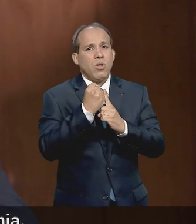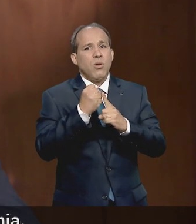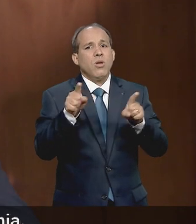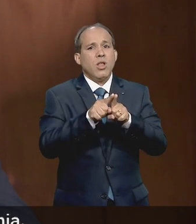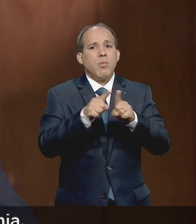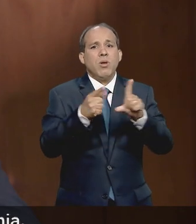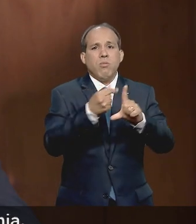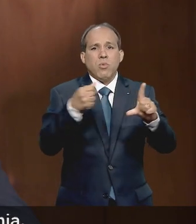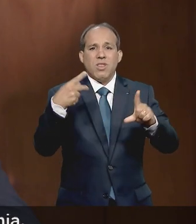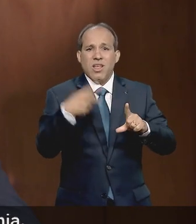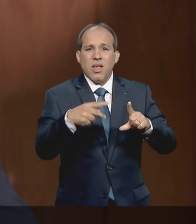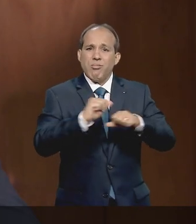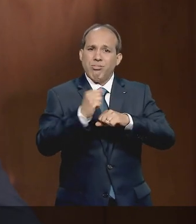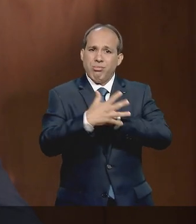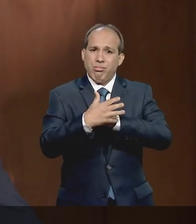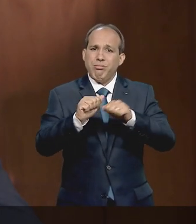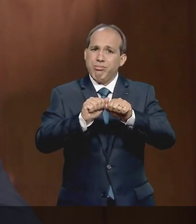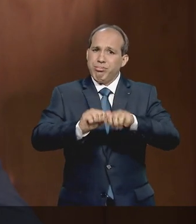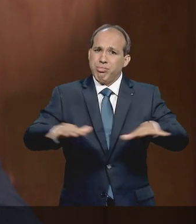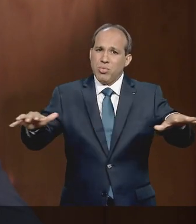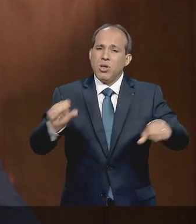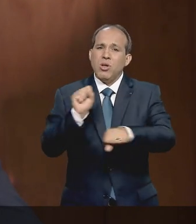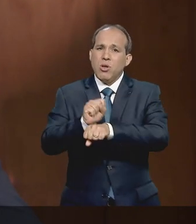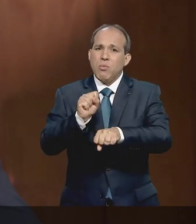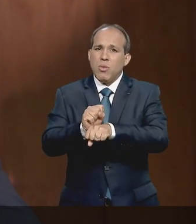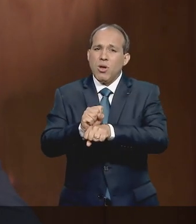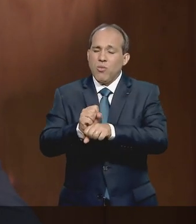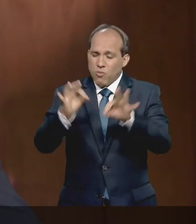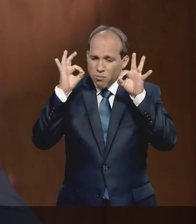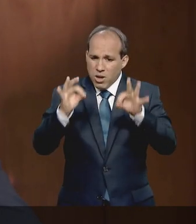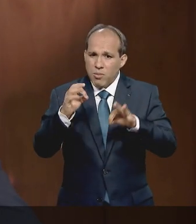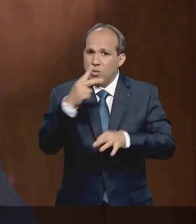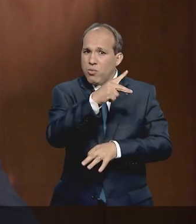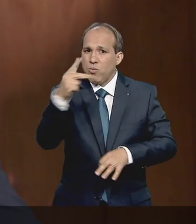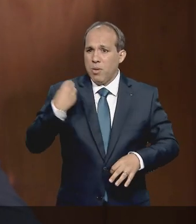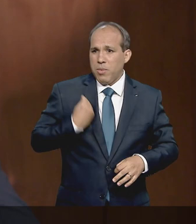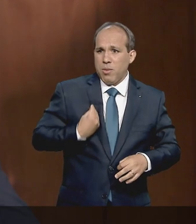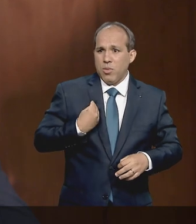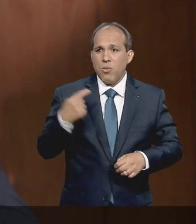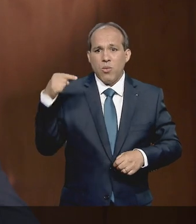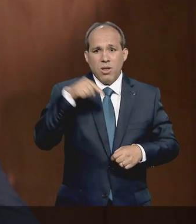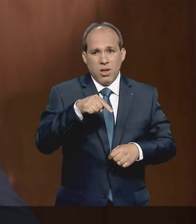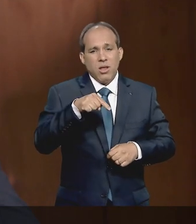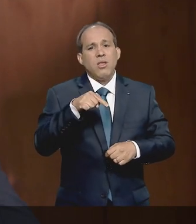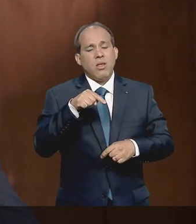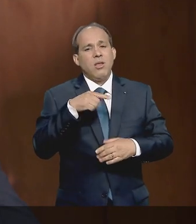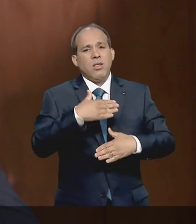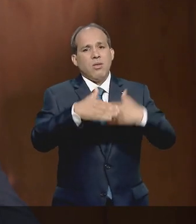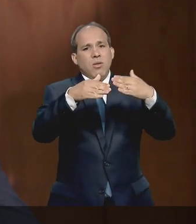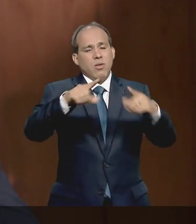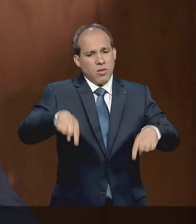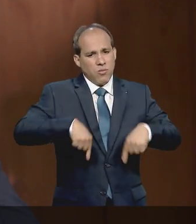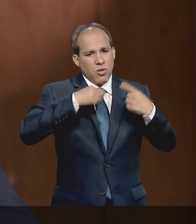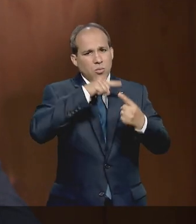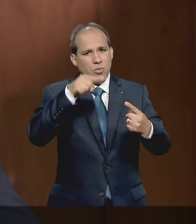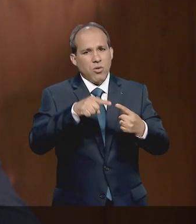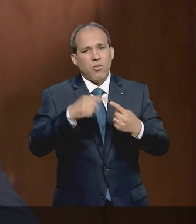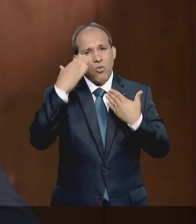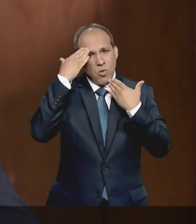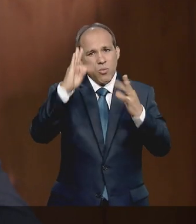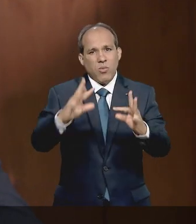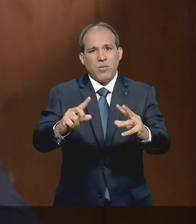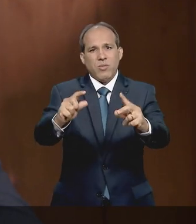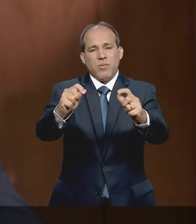e econômicos da pandemia eu espero contar com a filha para expansão dos Senhores nessa desafiantes missão